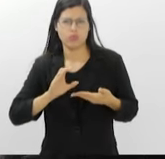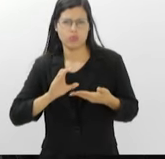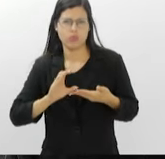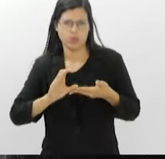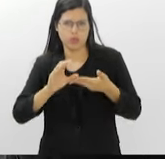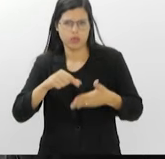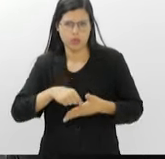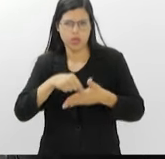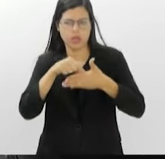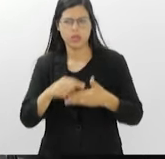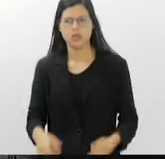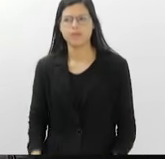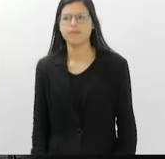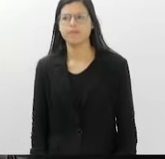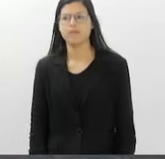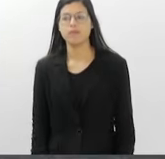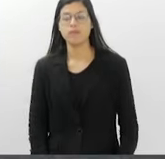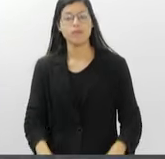senhor me perdoe,